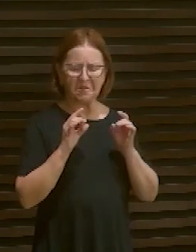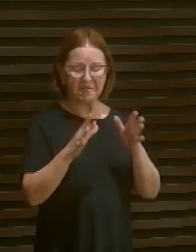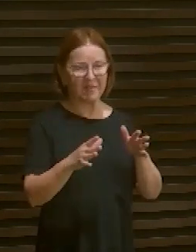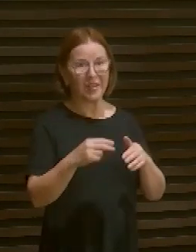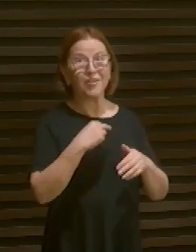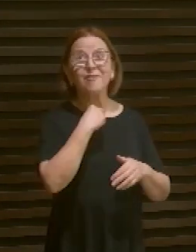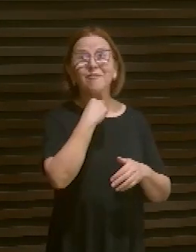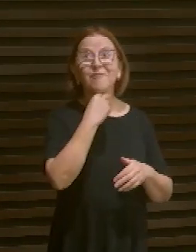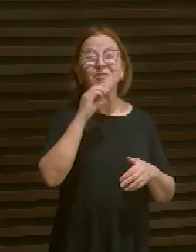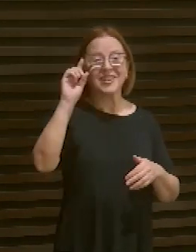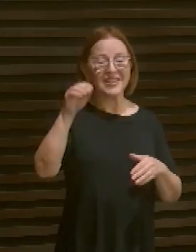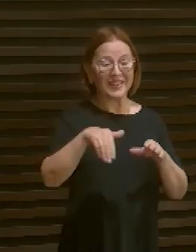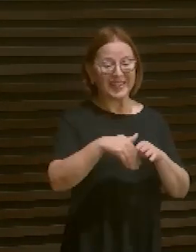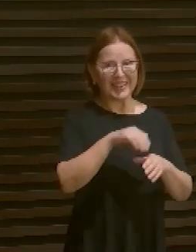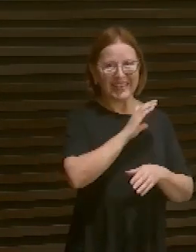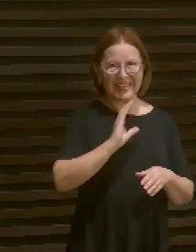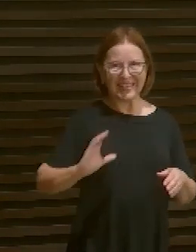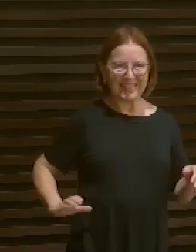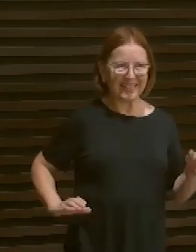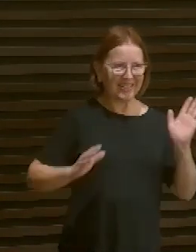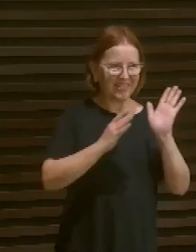Deus em Cristo Jesus.